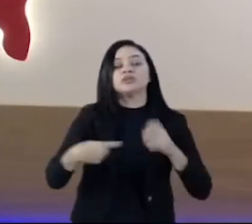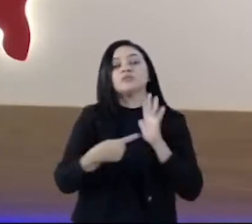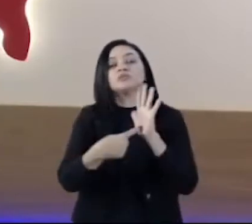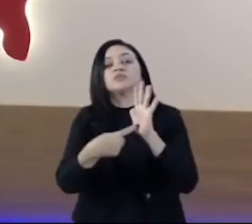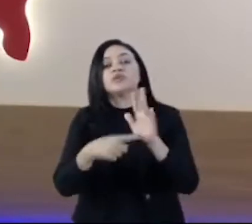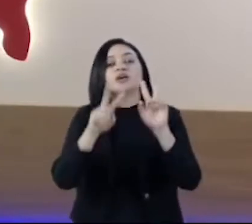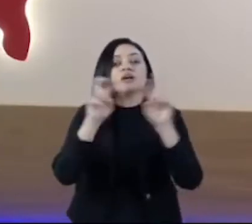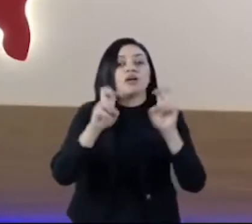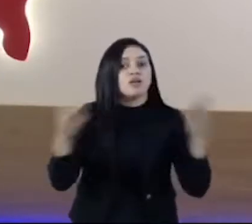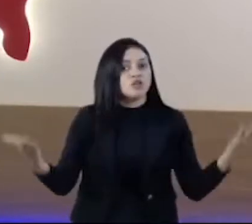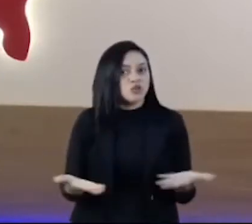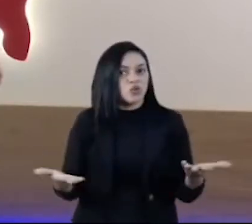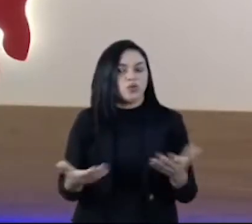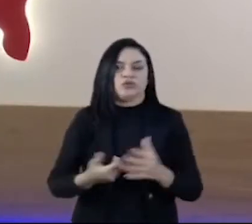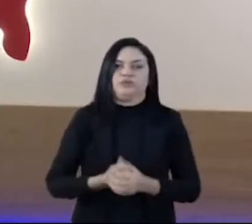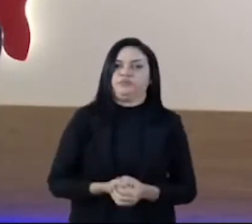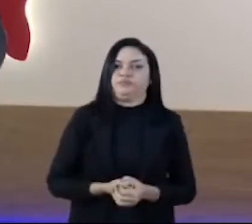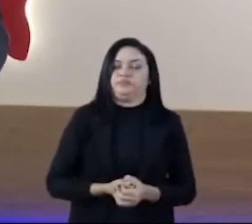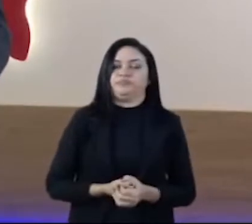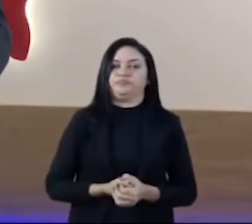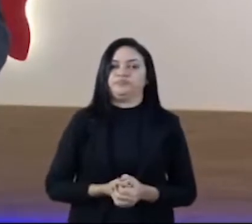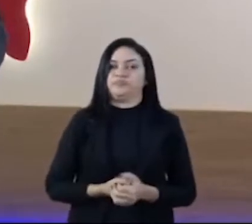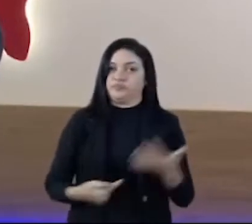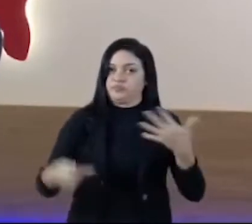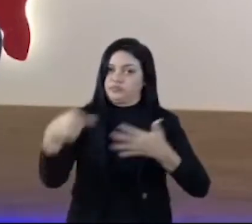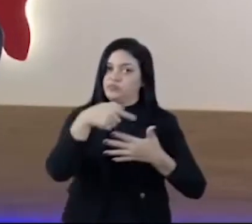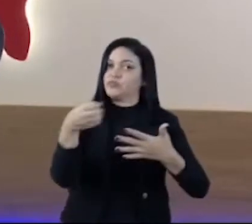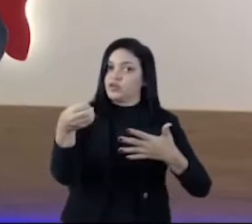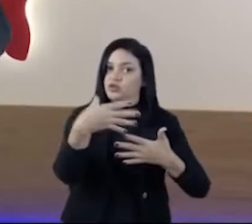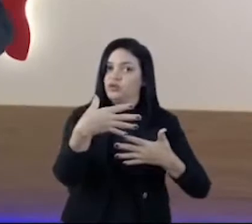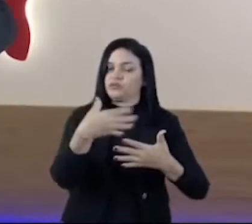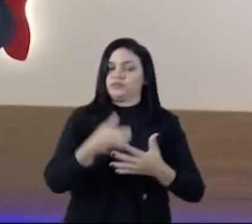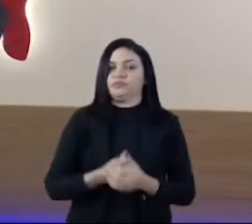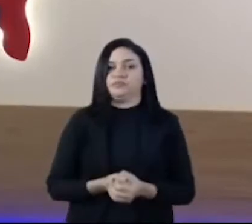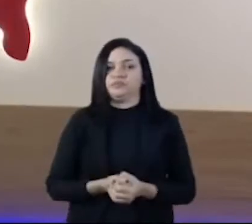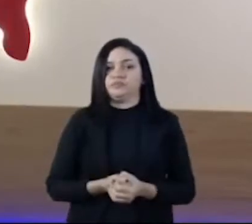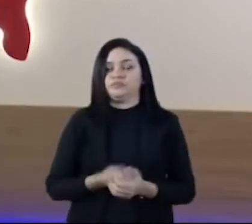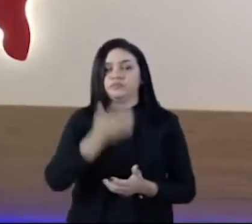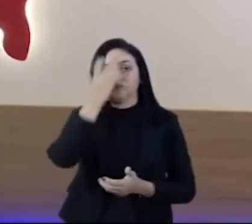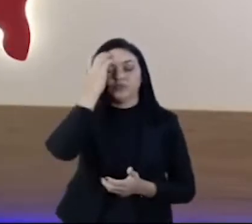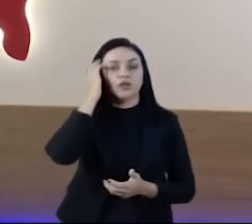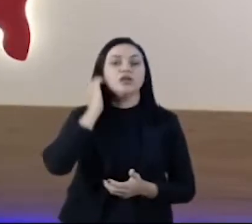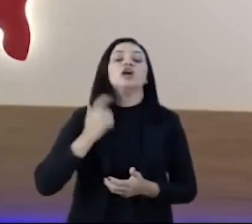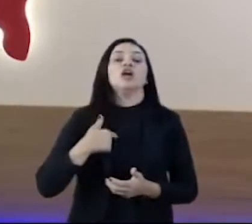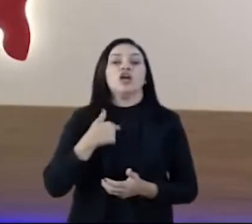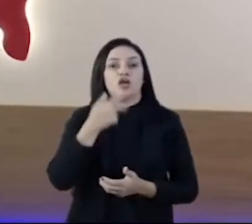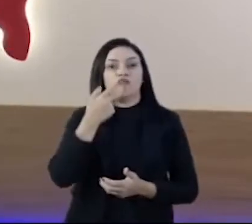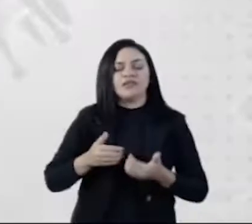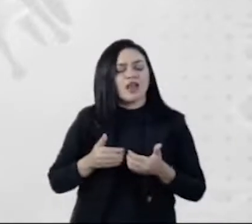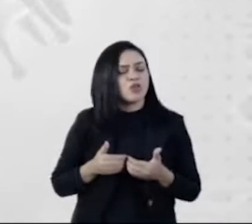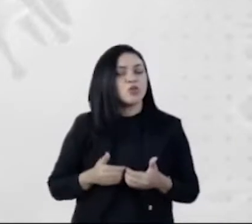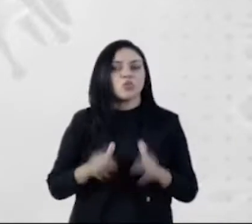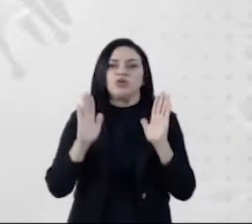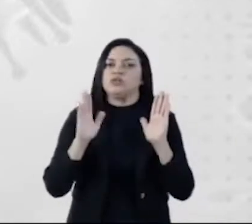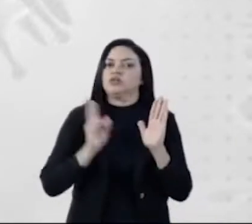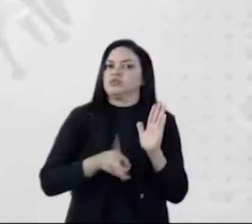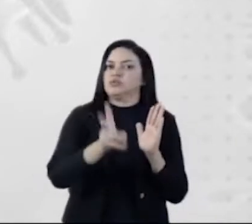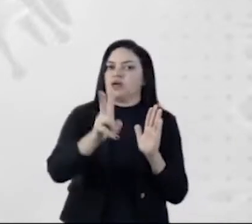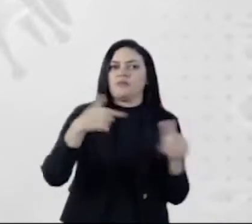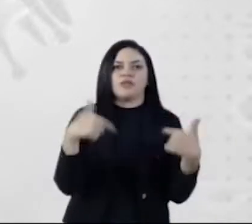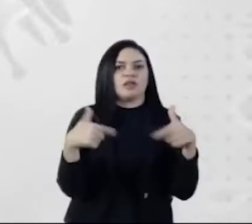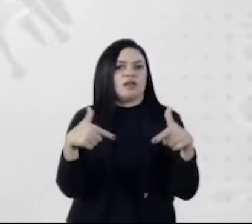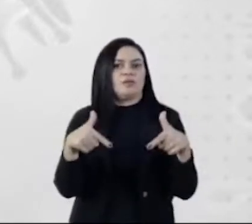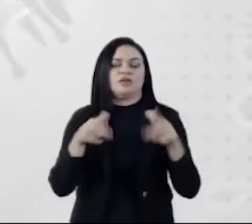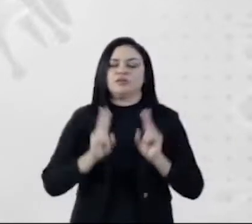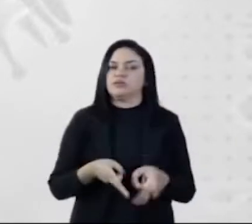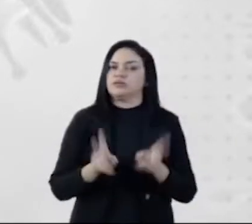Com benefícios tributários para ajudar a economia como o programa de pagamento e parcelamento do ICMS quem pagar à vista